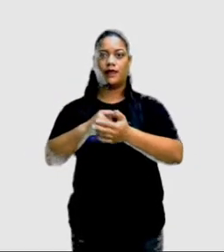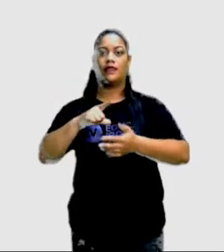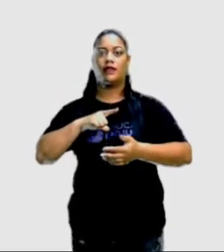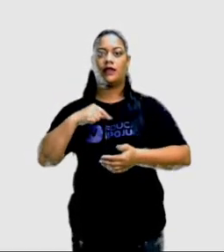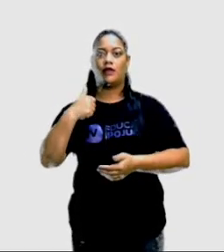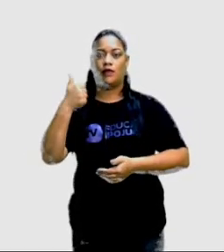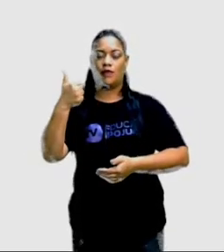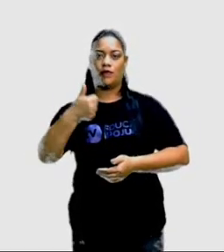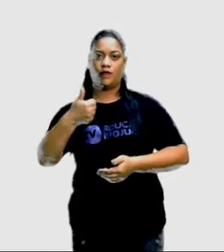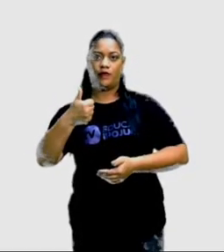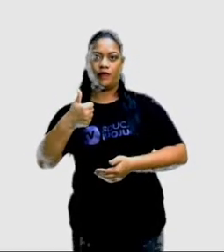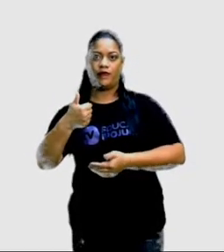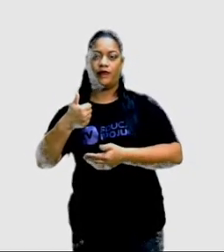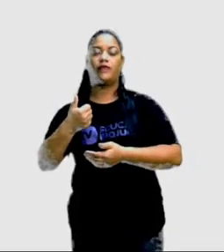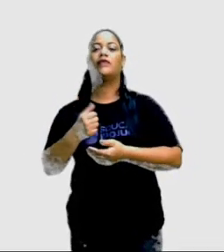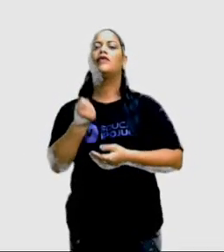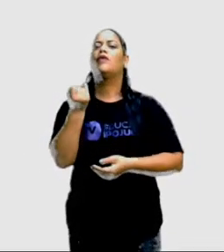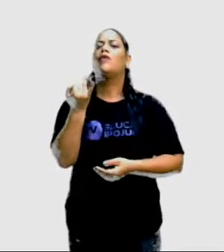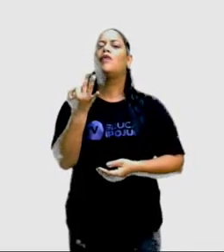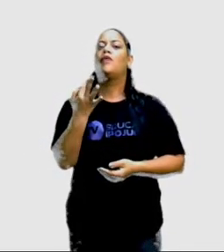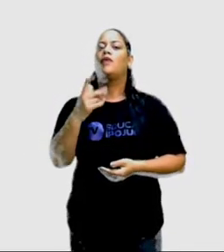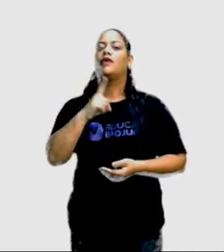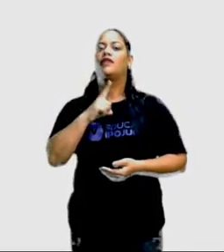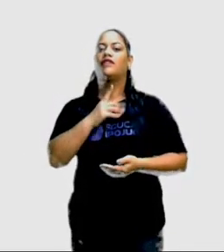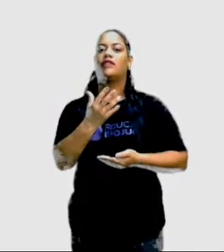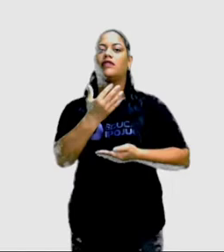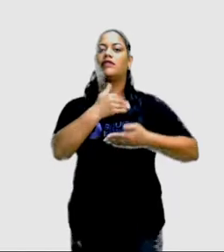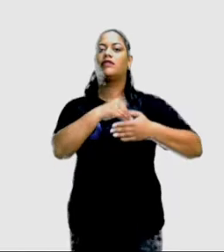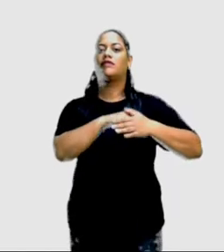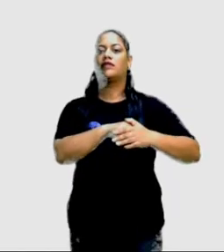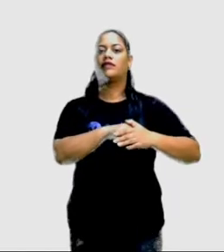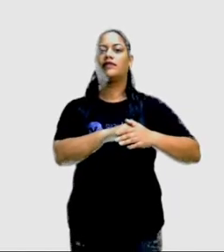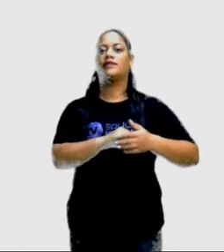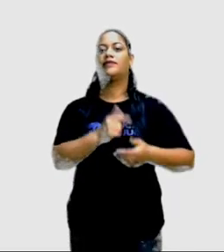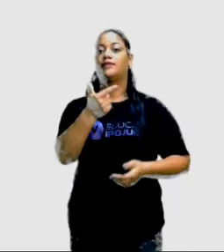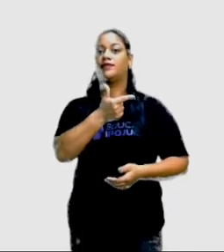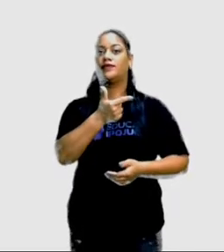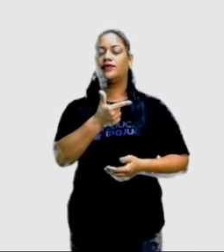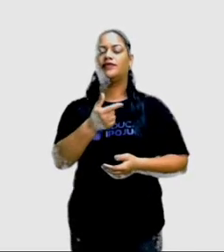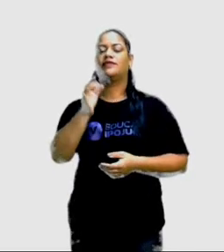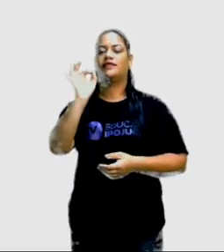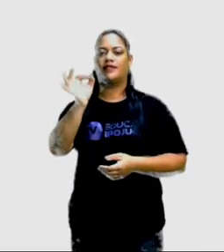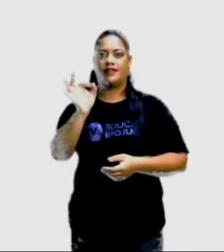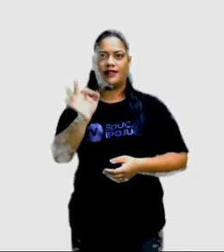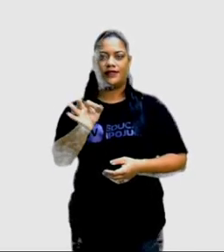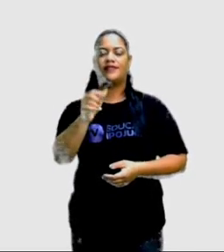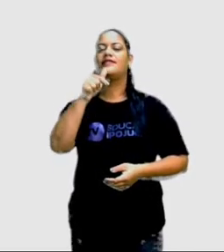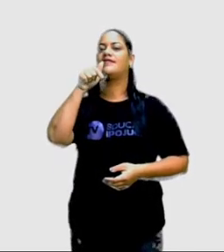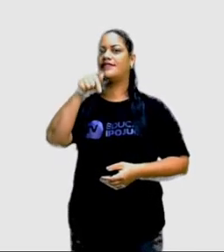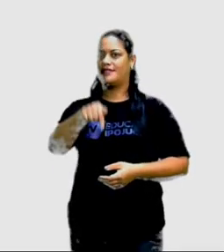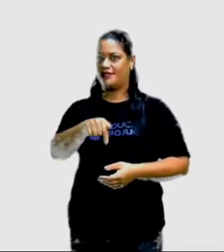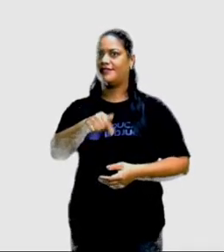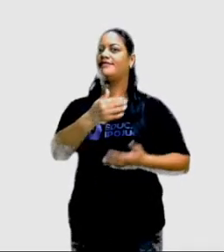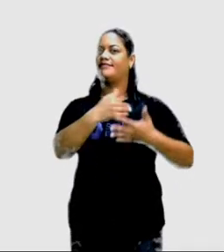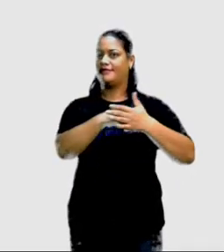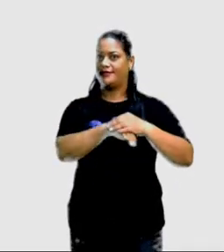no bolso 1, quantas vão ficar no bolso 2? Perfeito, é 7